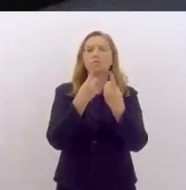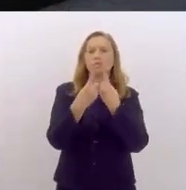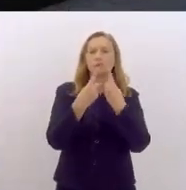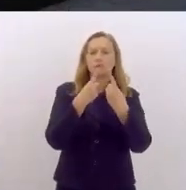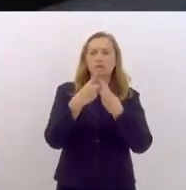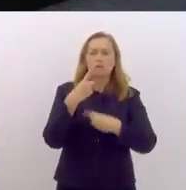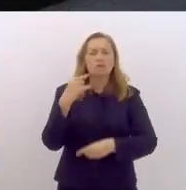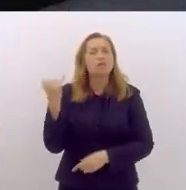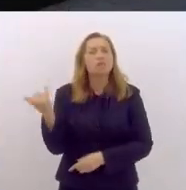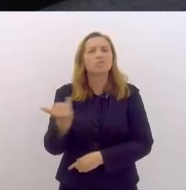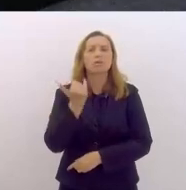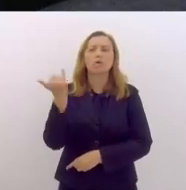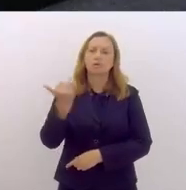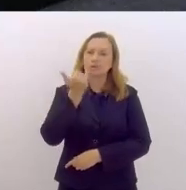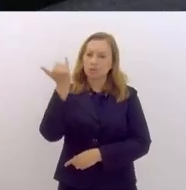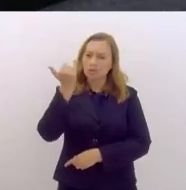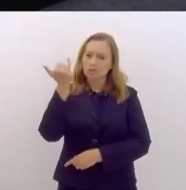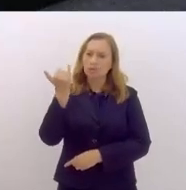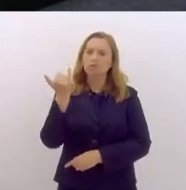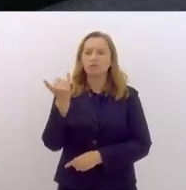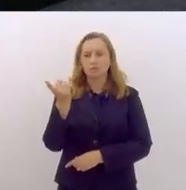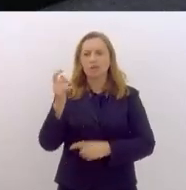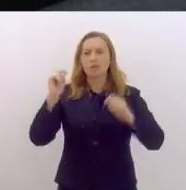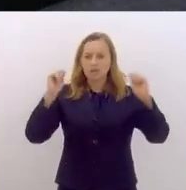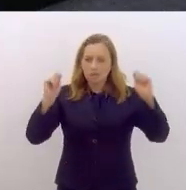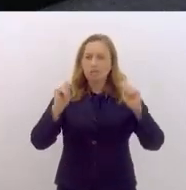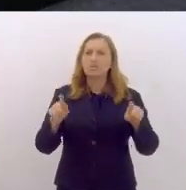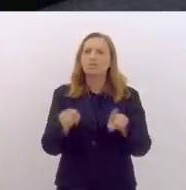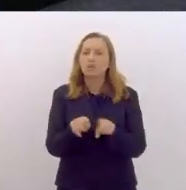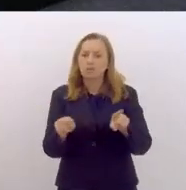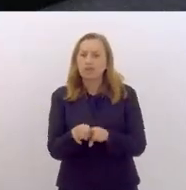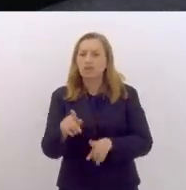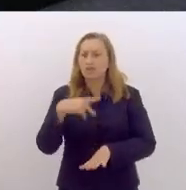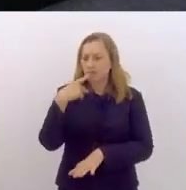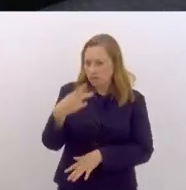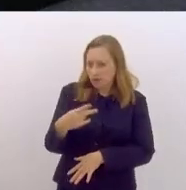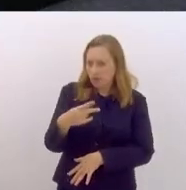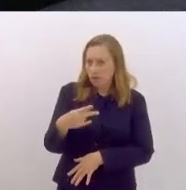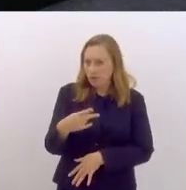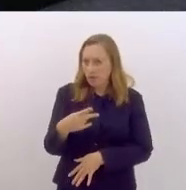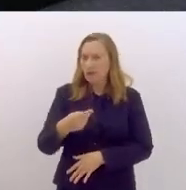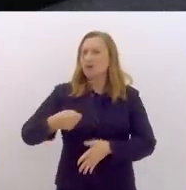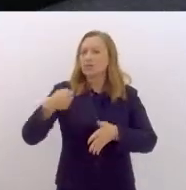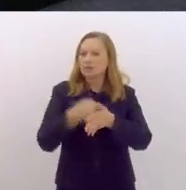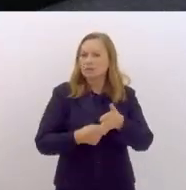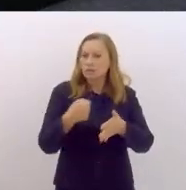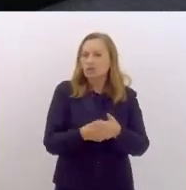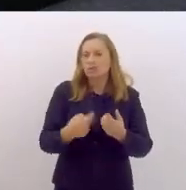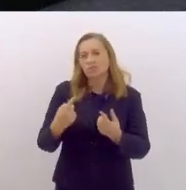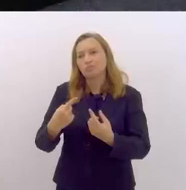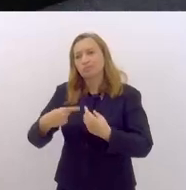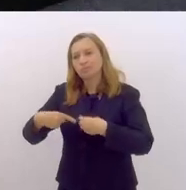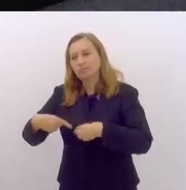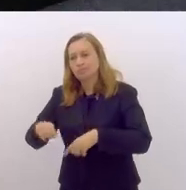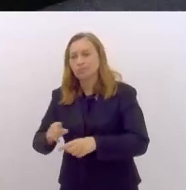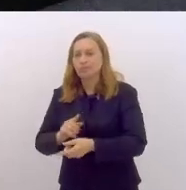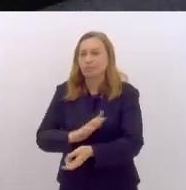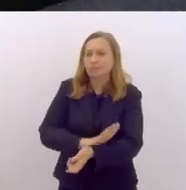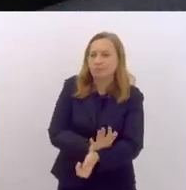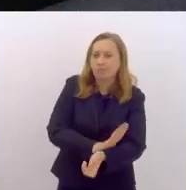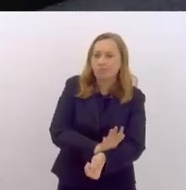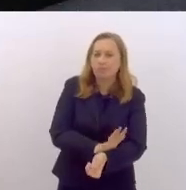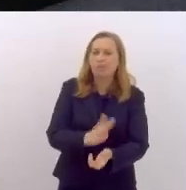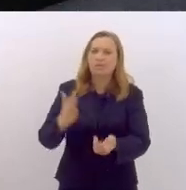são essenciais. As torcidas também têm levantado como a luta antirracista, como a luta contra